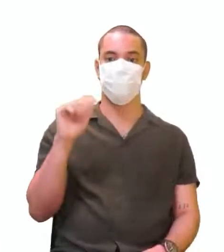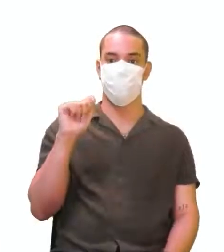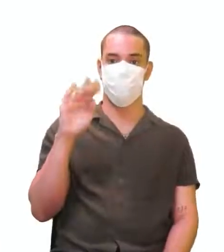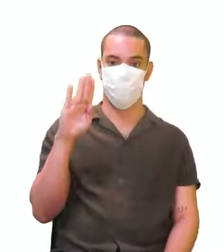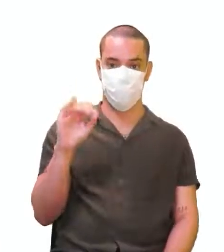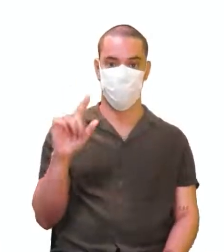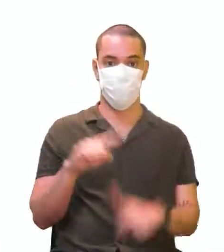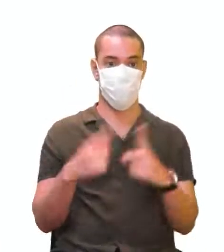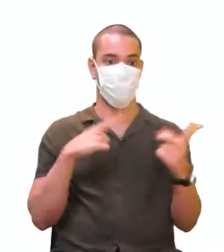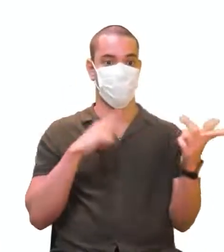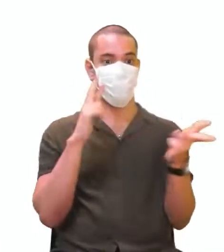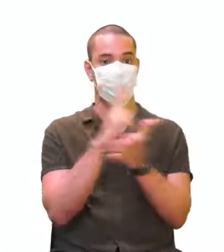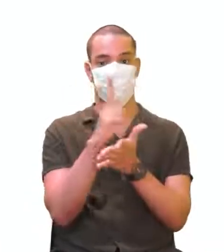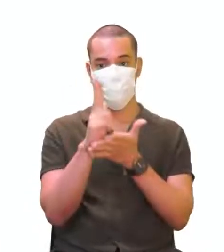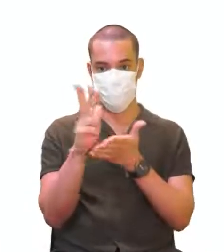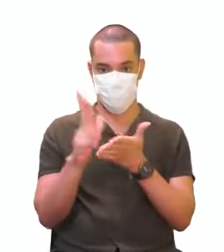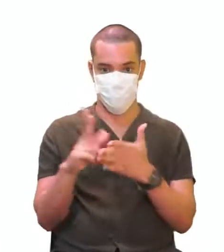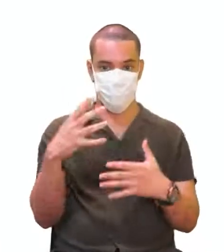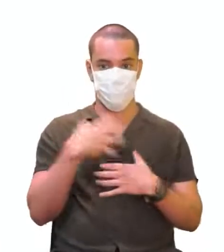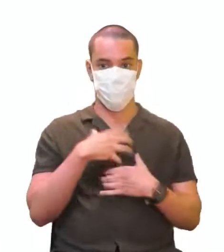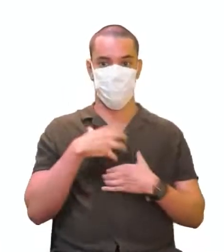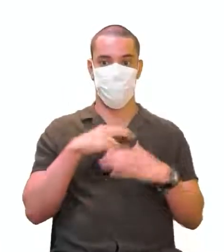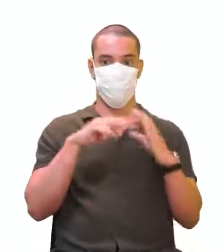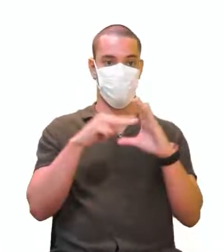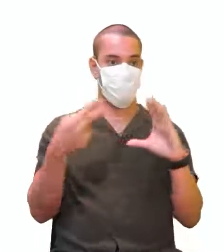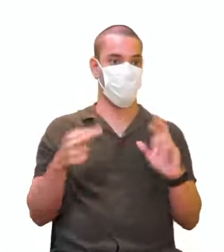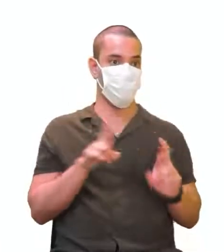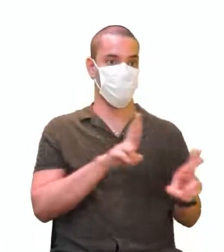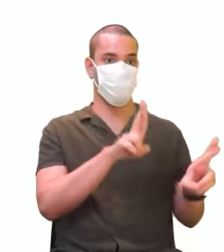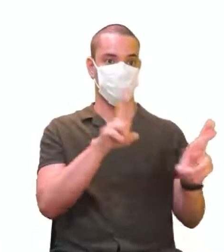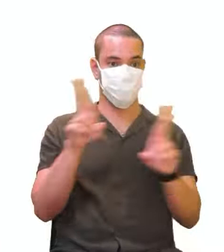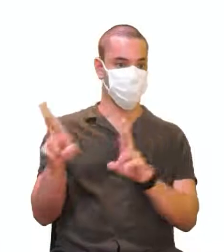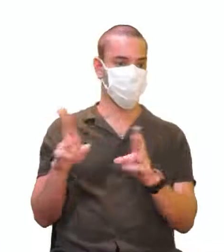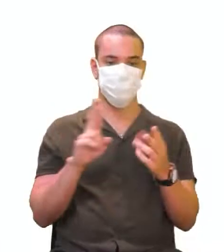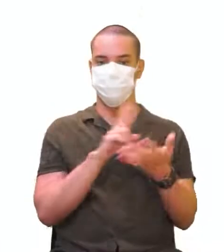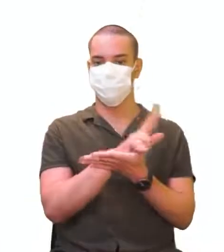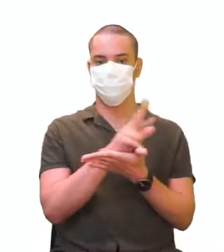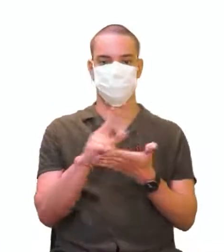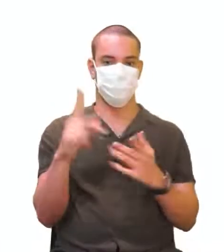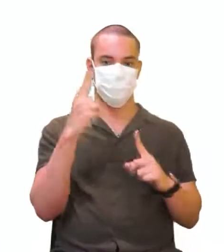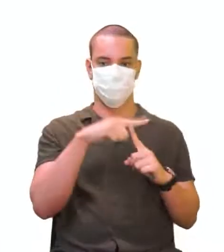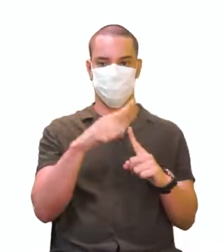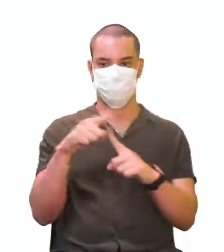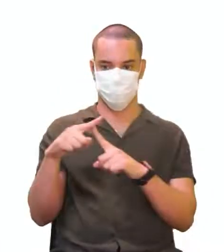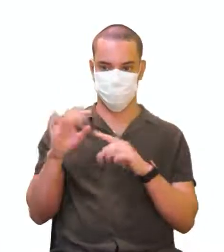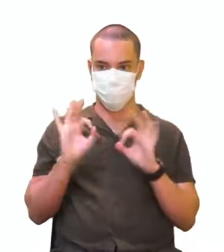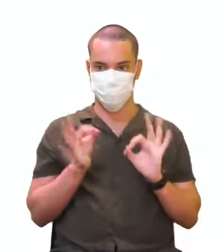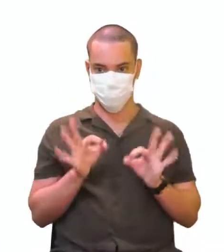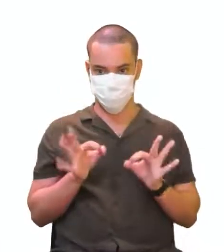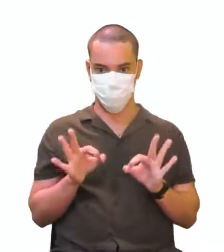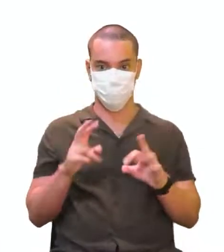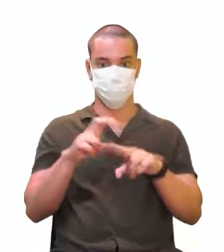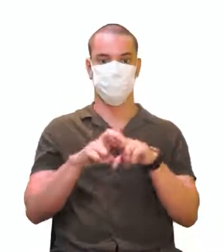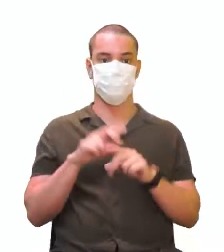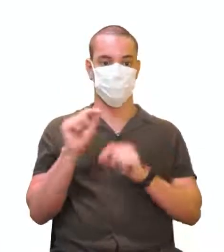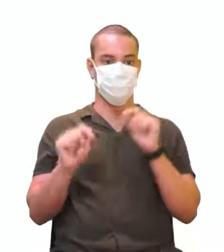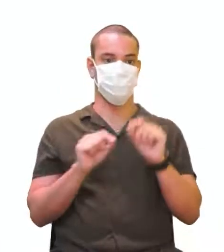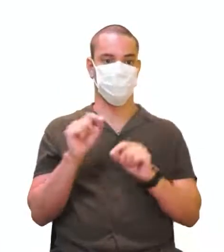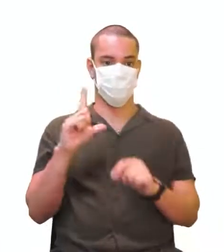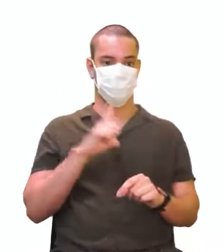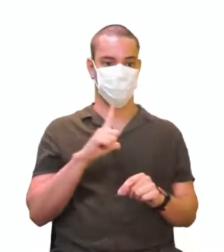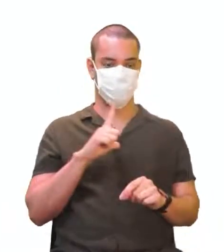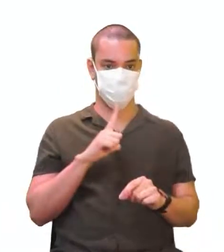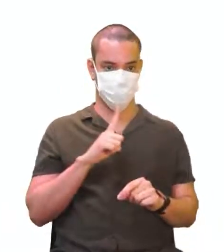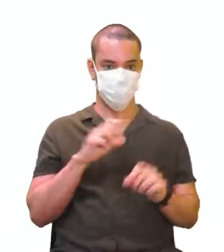mas existem vários tipos de alelo responsáveis pela característica desse sangue, pelos tipos sanguíneos, tá bom? Então a gente vai ter